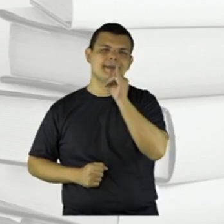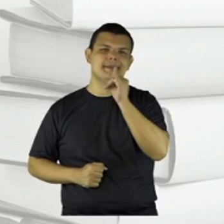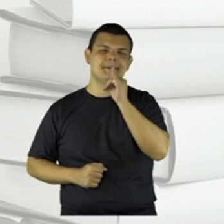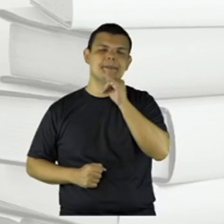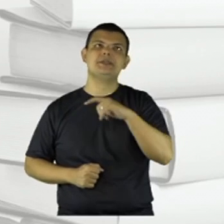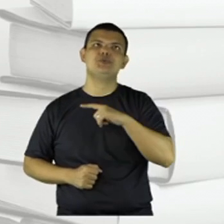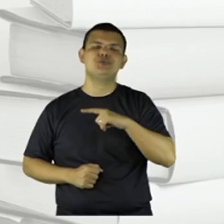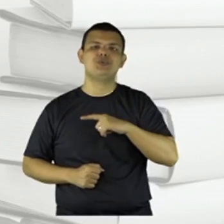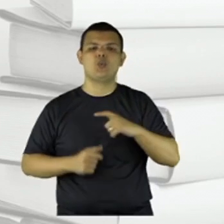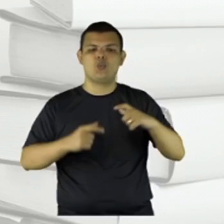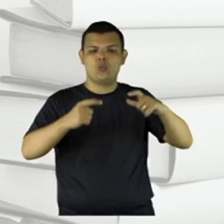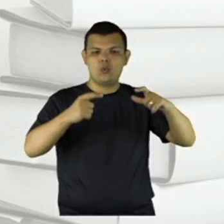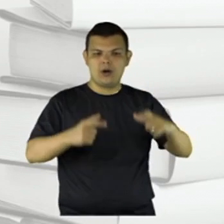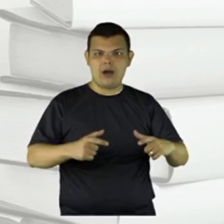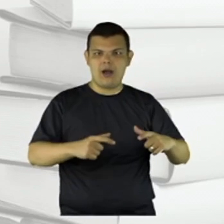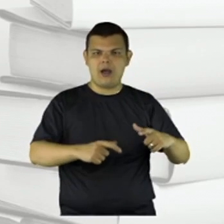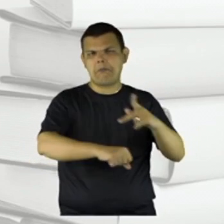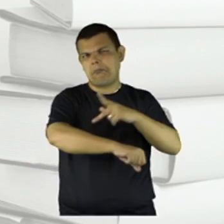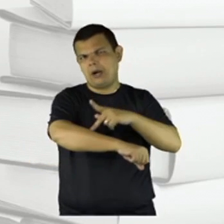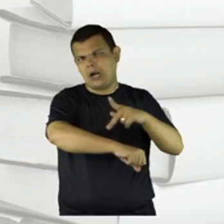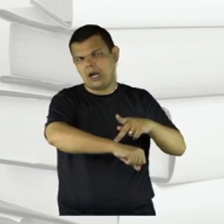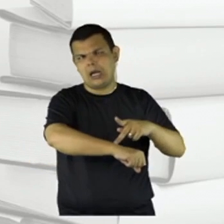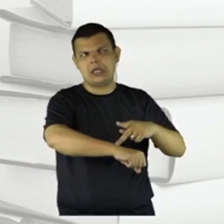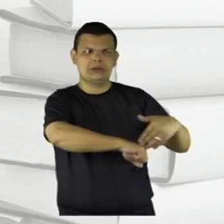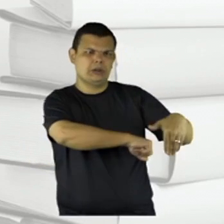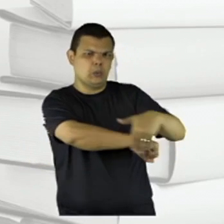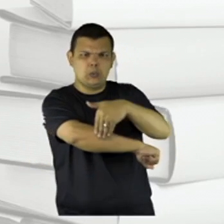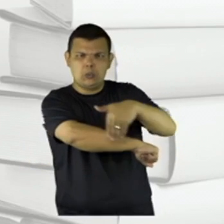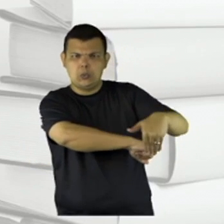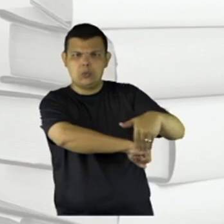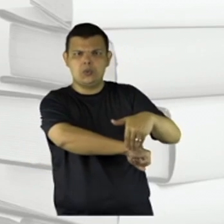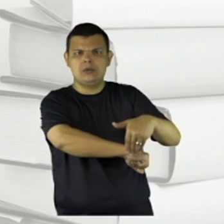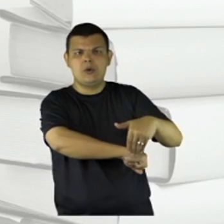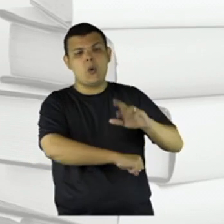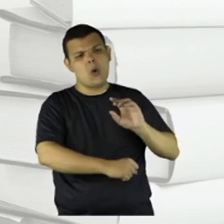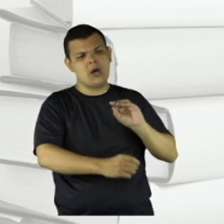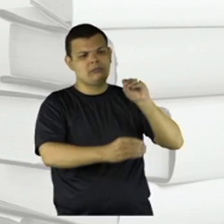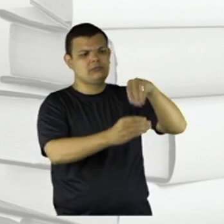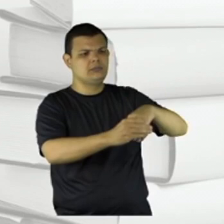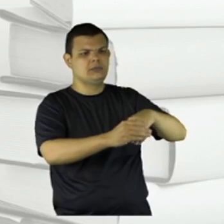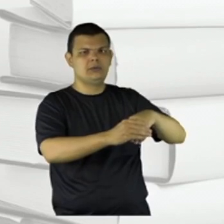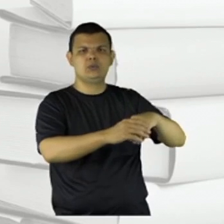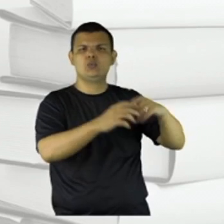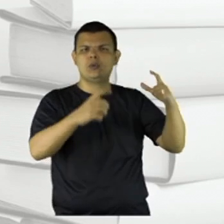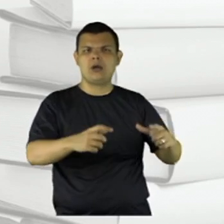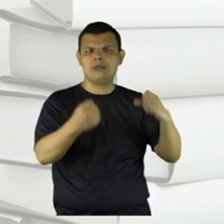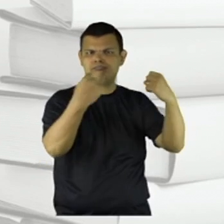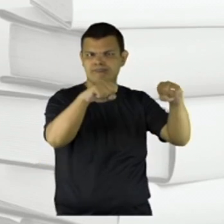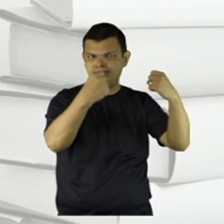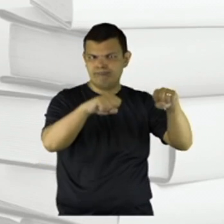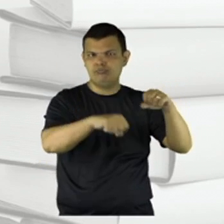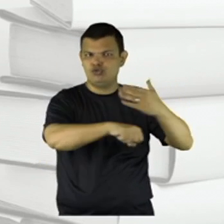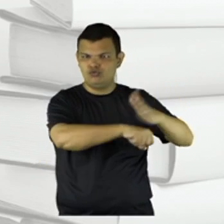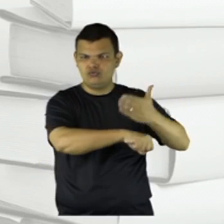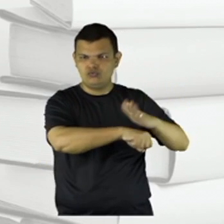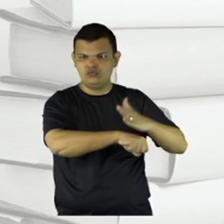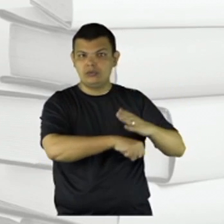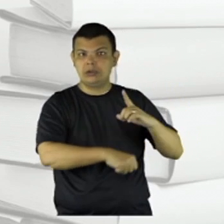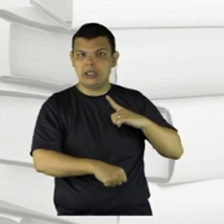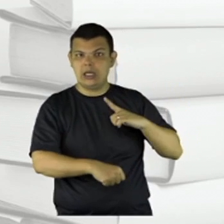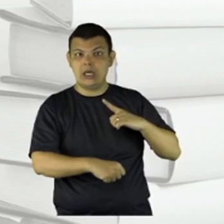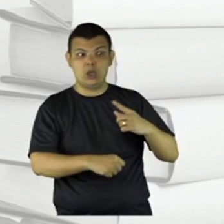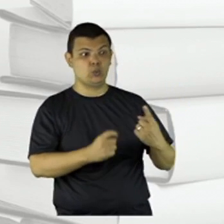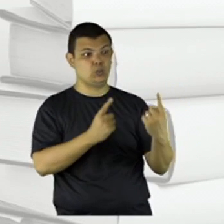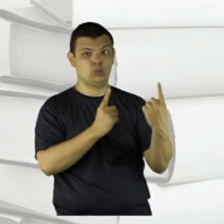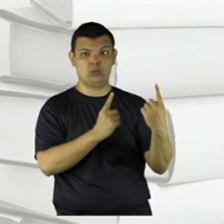ali em algum local, em uma praça, em uma rua, ou você entra em uma academia, e você vê dois indivíduos trocando